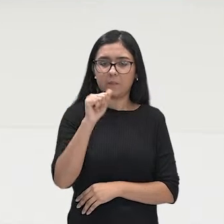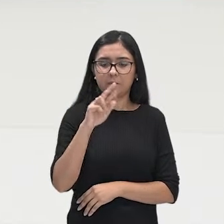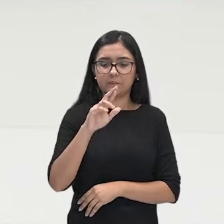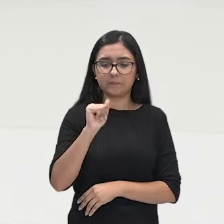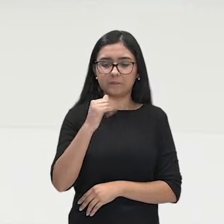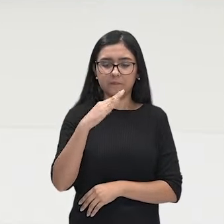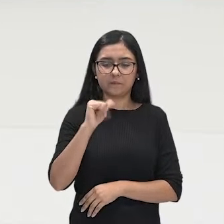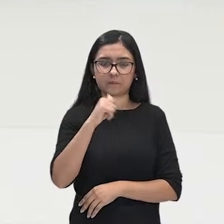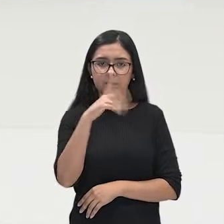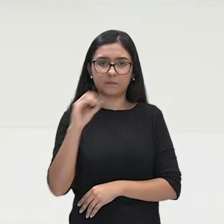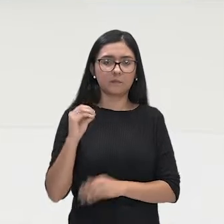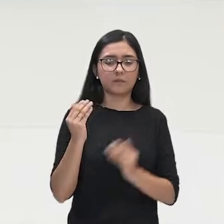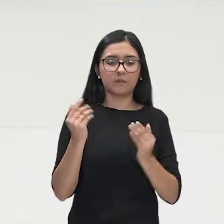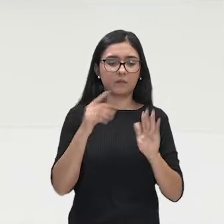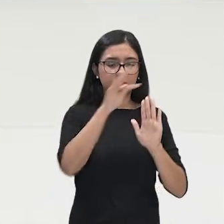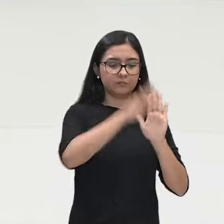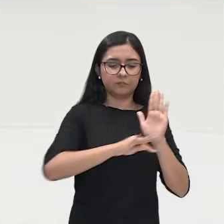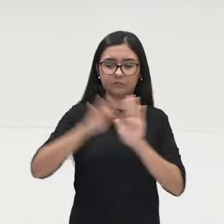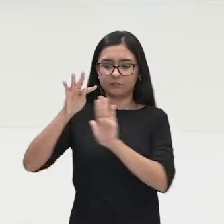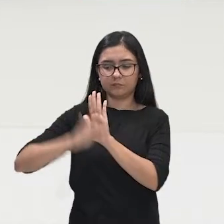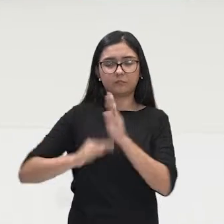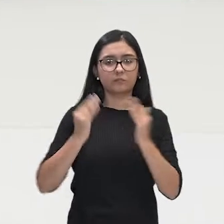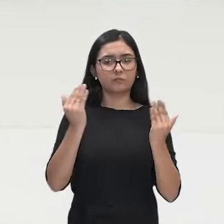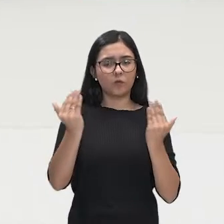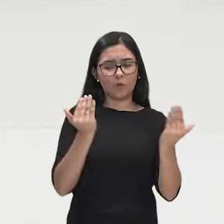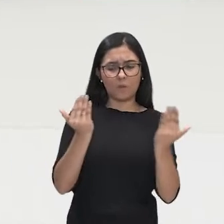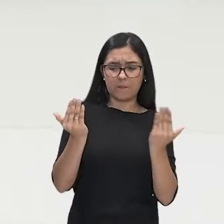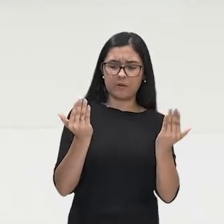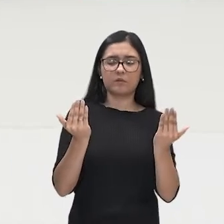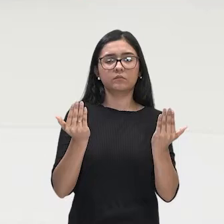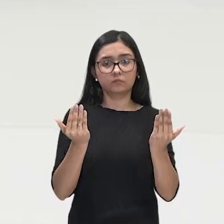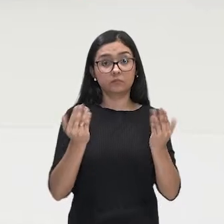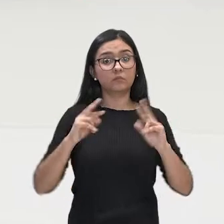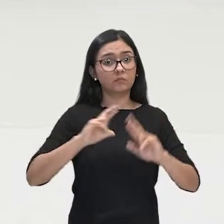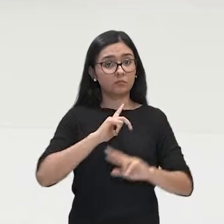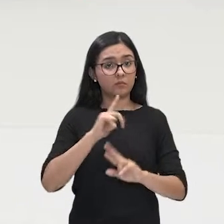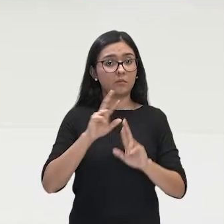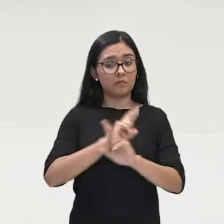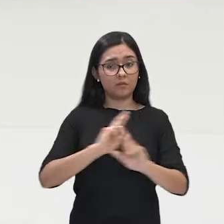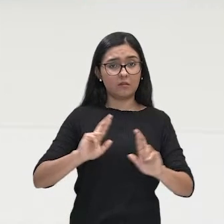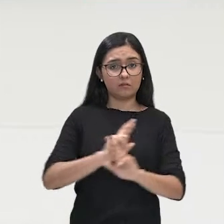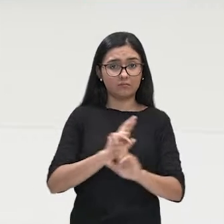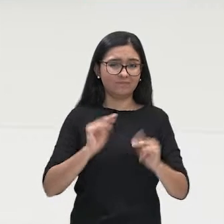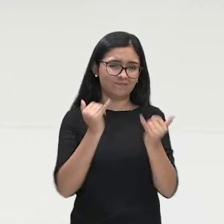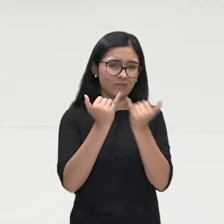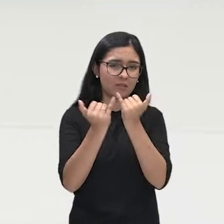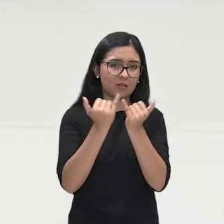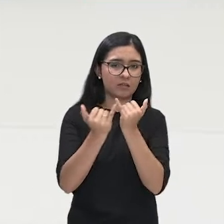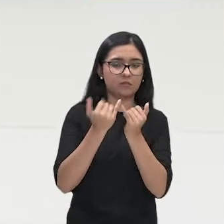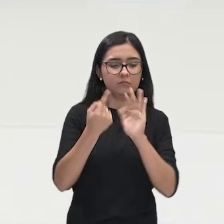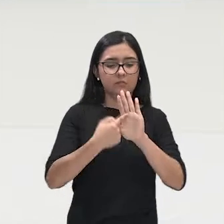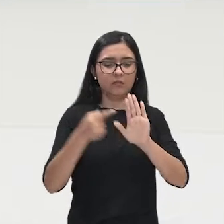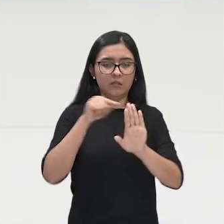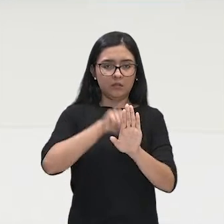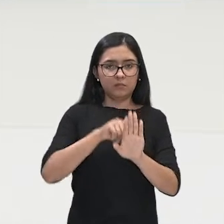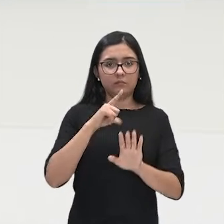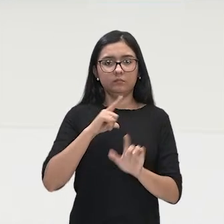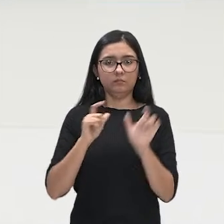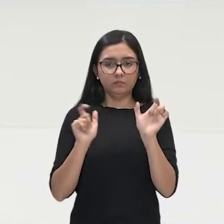um texto a outro. Então, tem uma relação, né, parecida ali. São termos